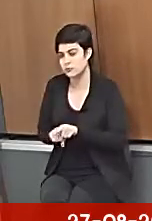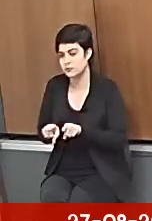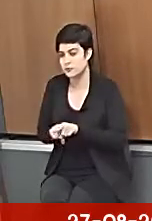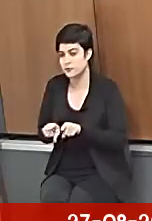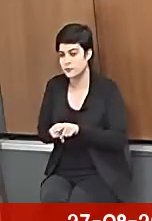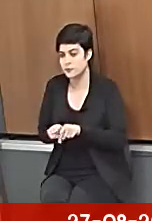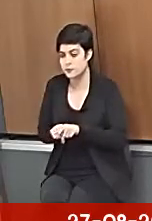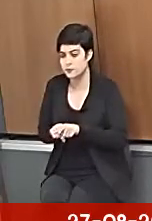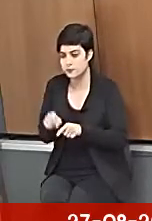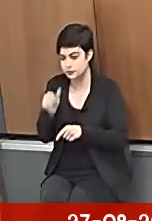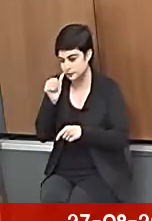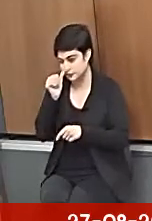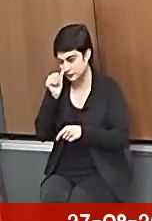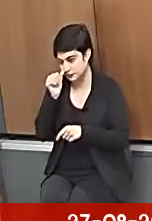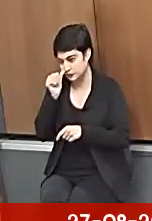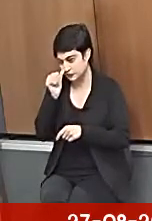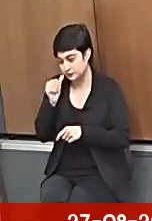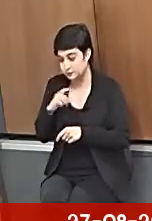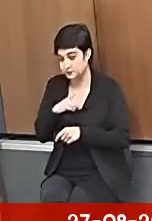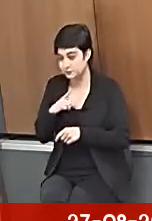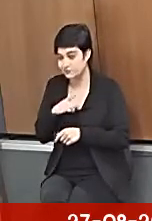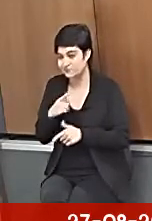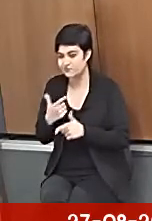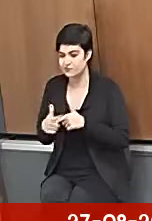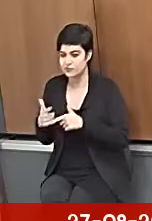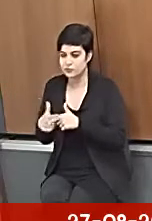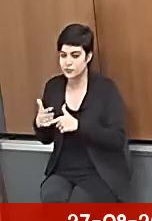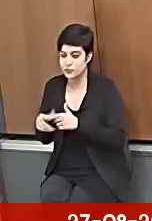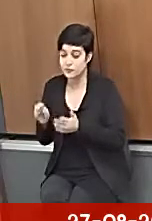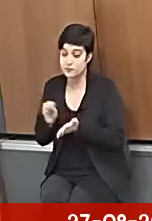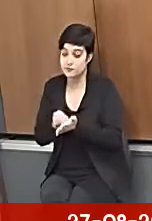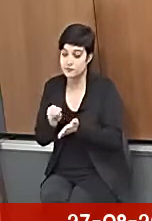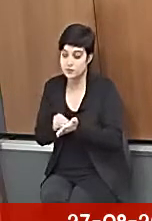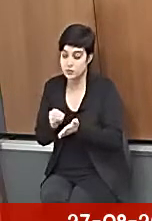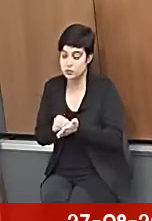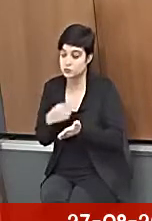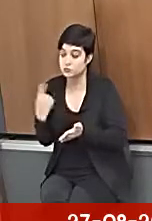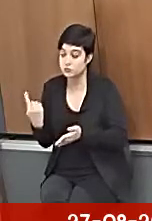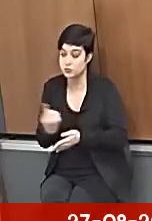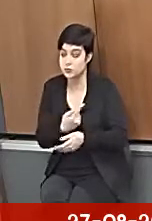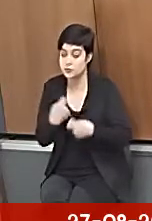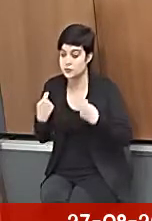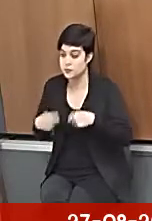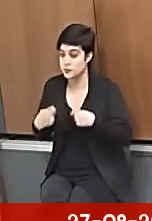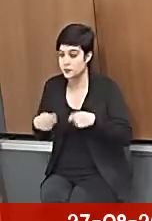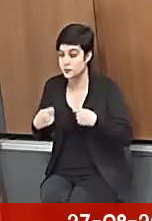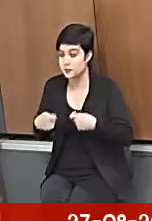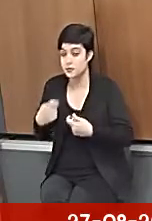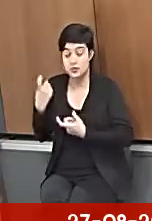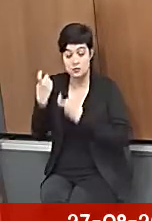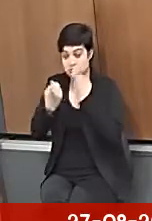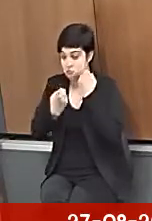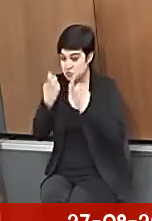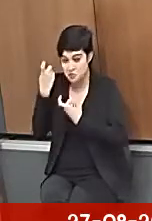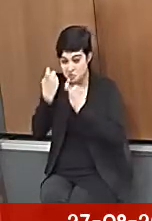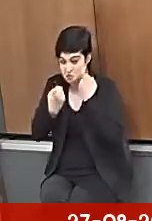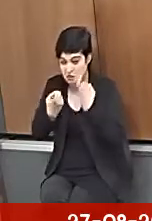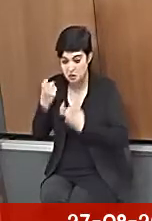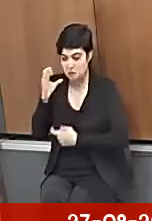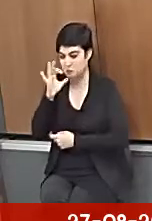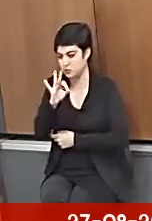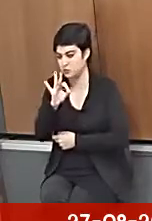que são questões até inconstitucionais nós não deveríamos nos preocupar com a questão de